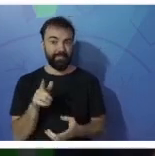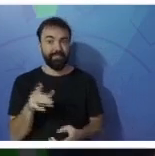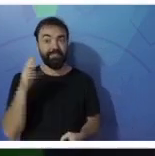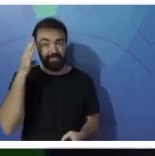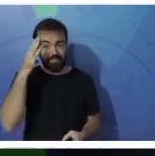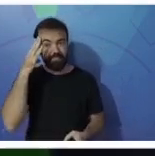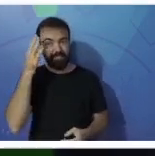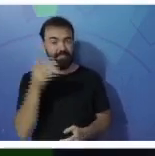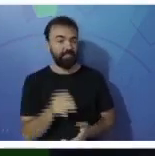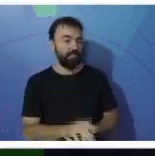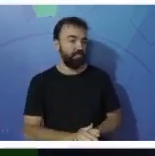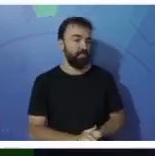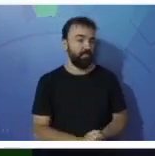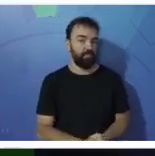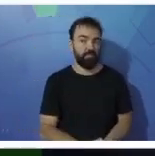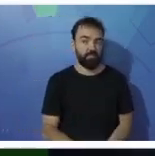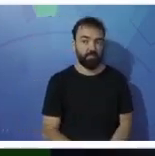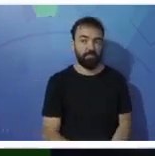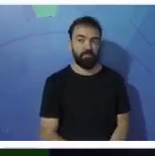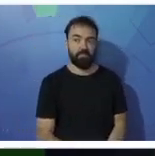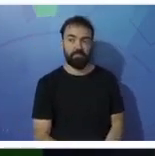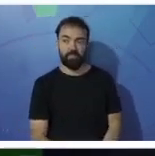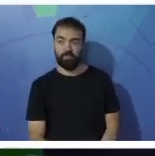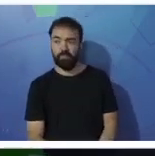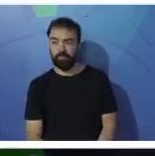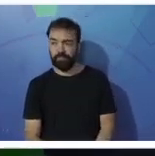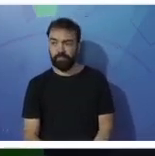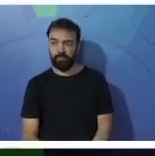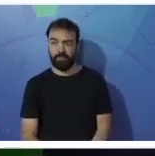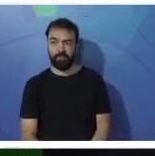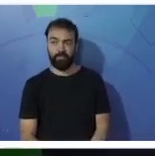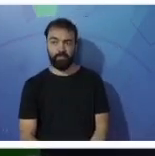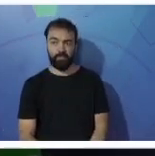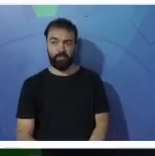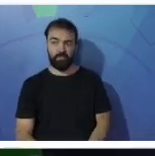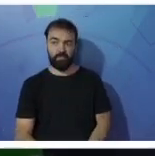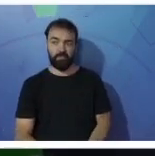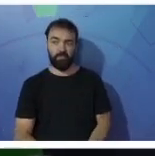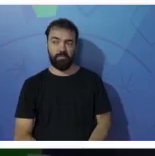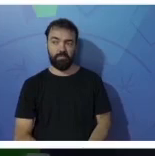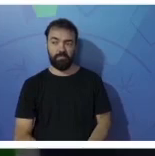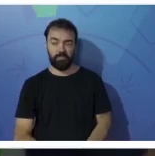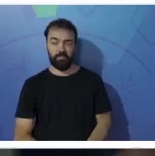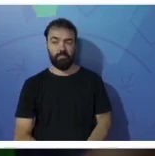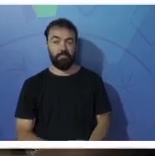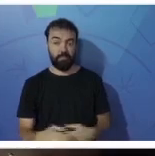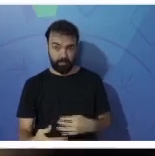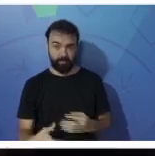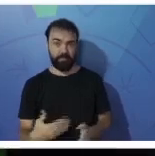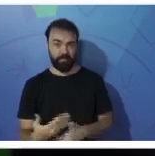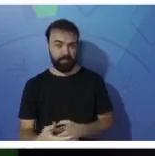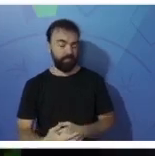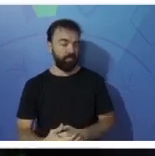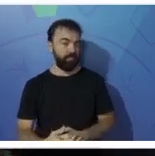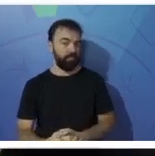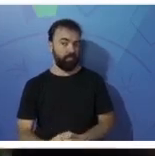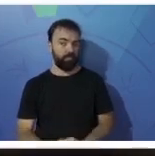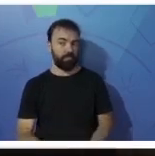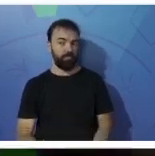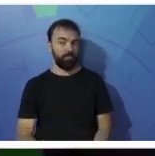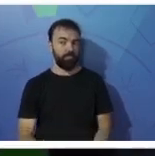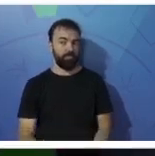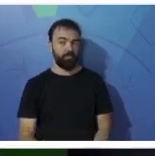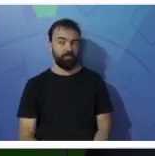entender, né? A fábula, o conceito da história, né? Ok? Vamos continuar?